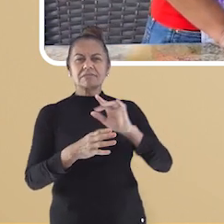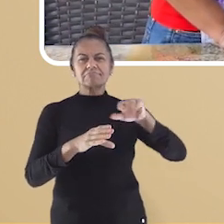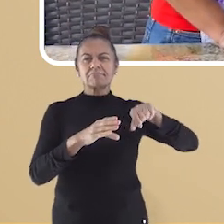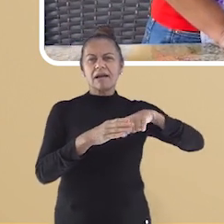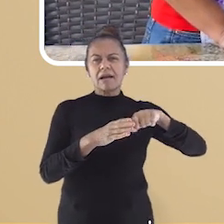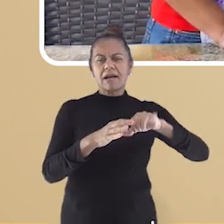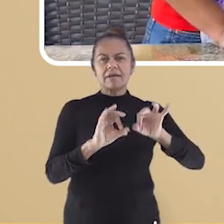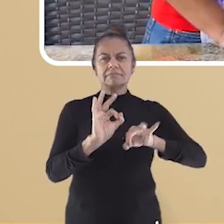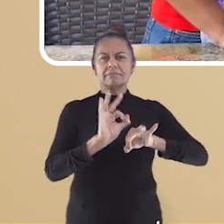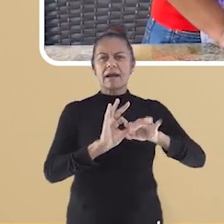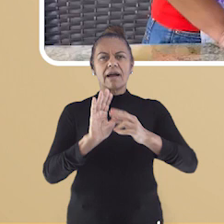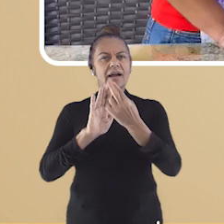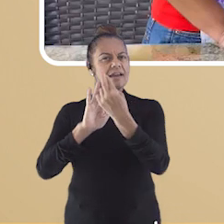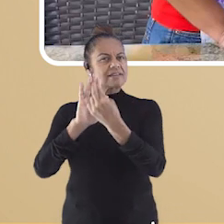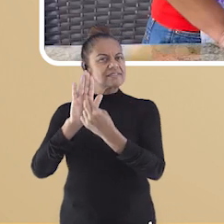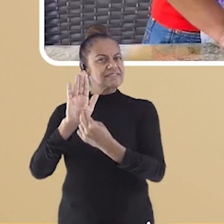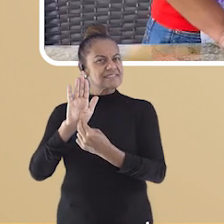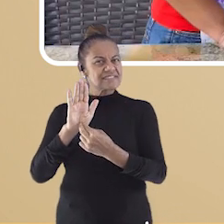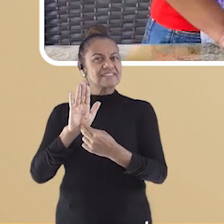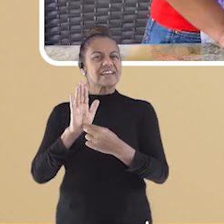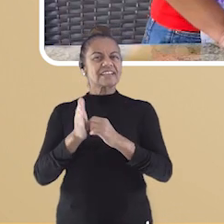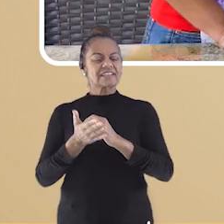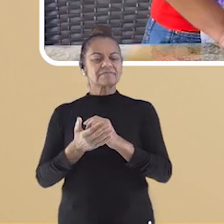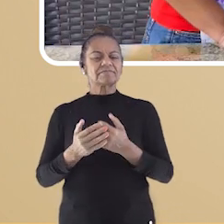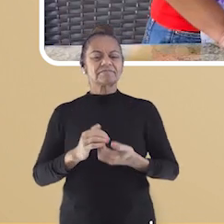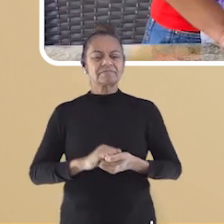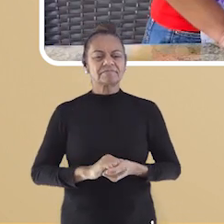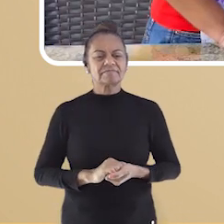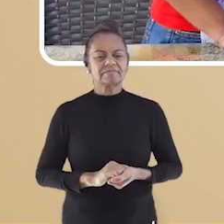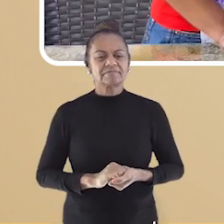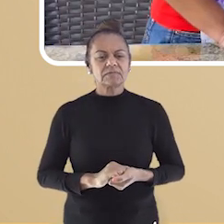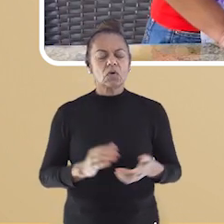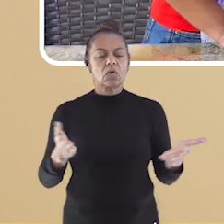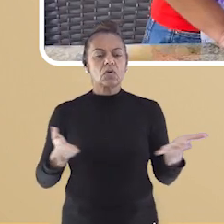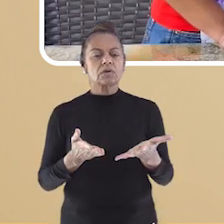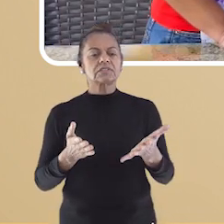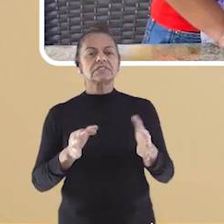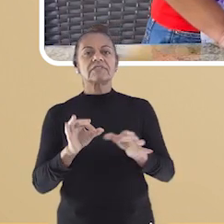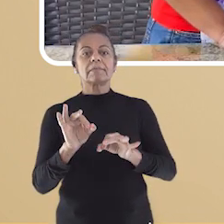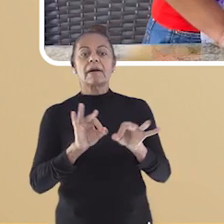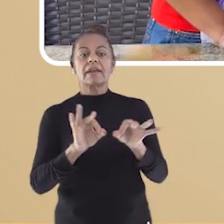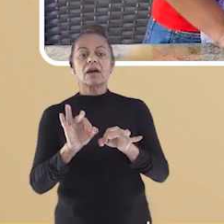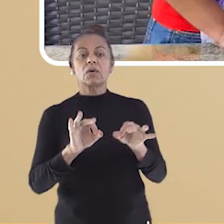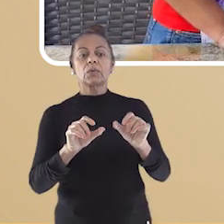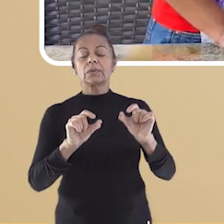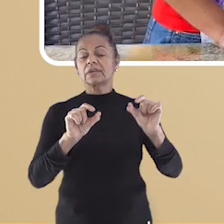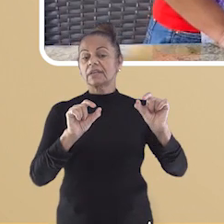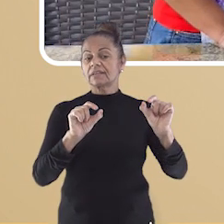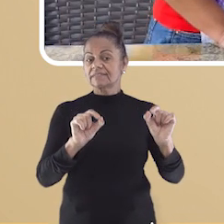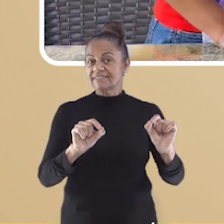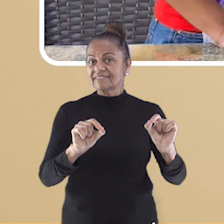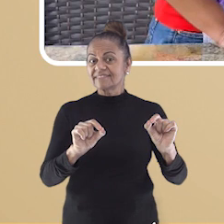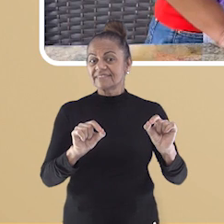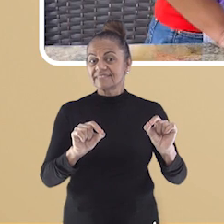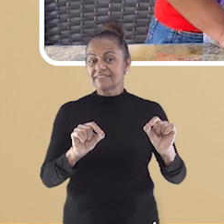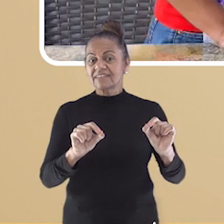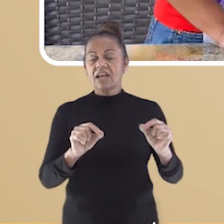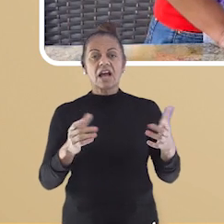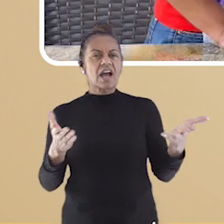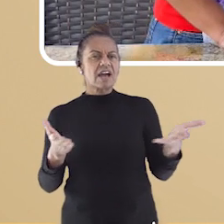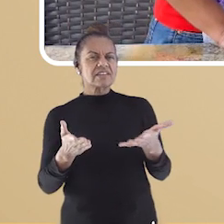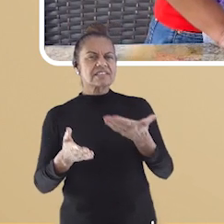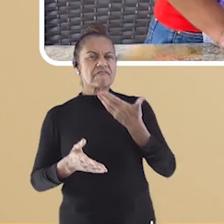bem. Então, o que você vai preparar para nós hoje? Hoje eu vou preparar um delicioso bolo de